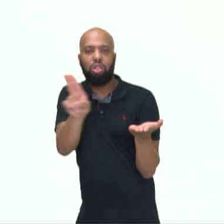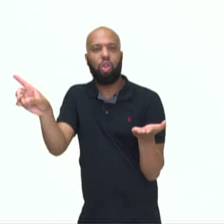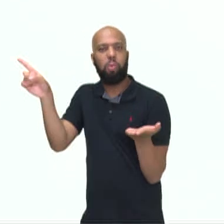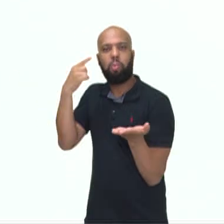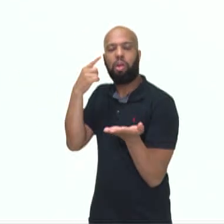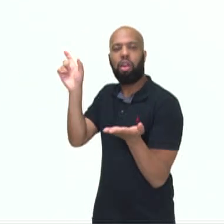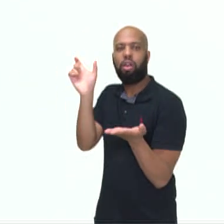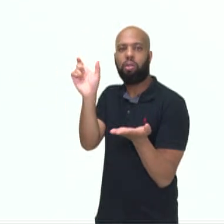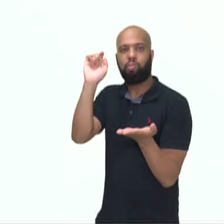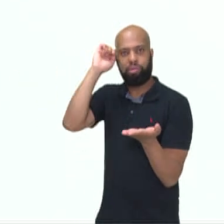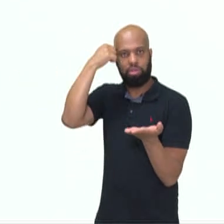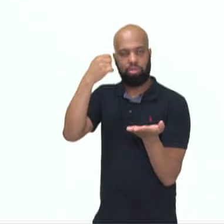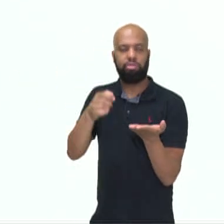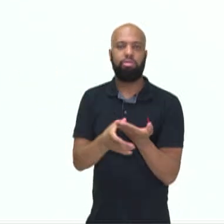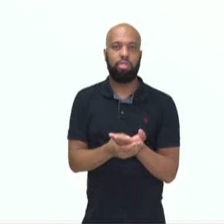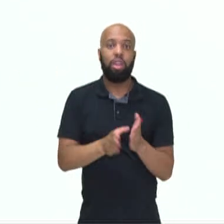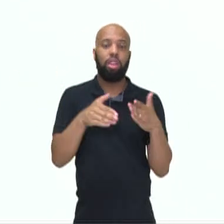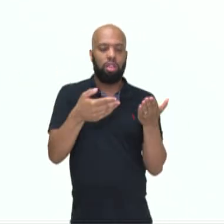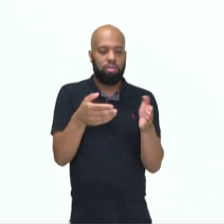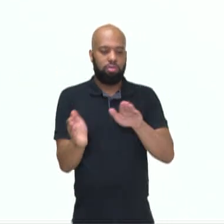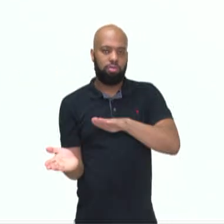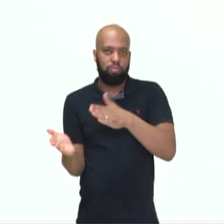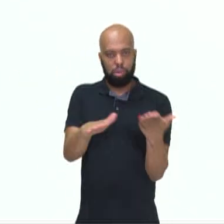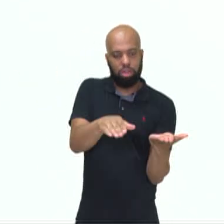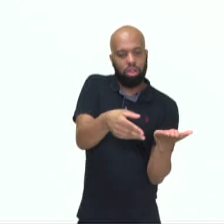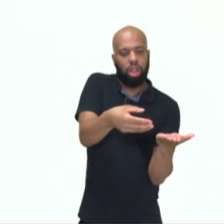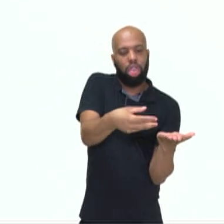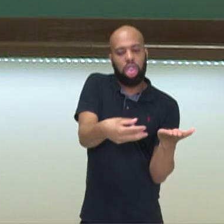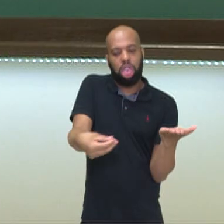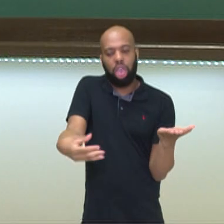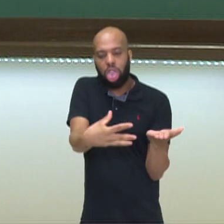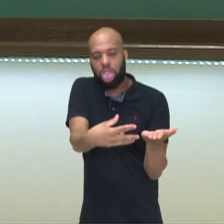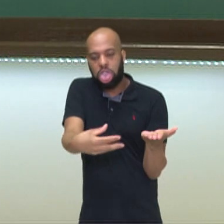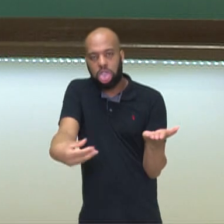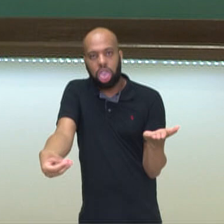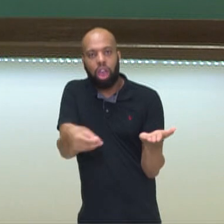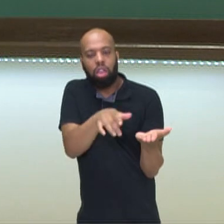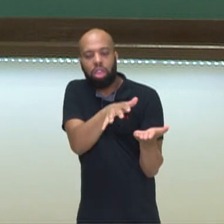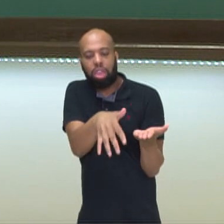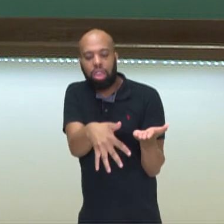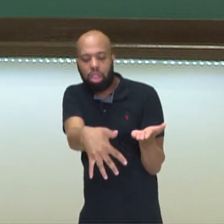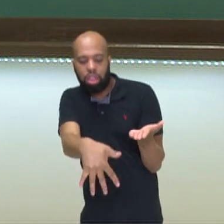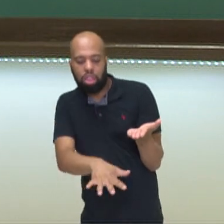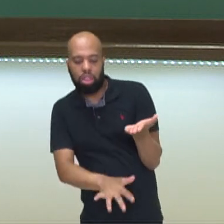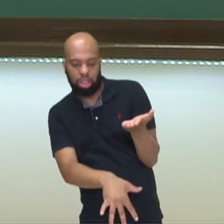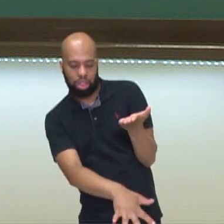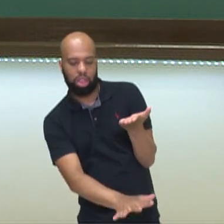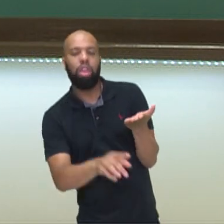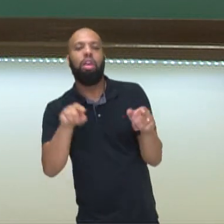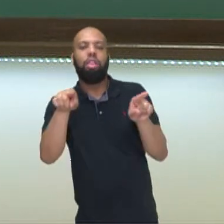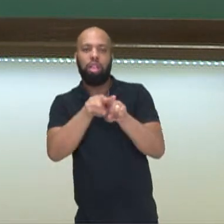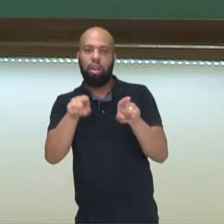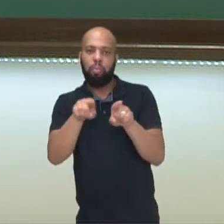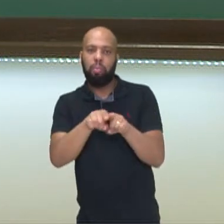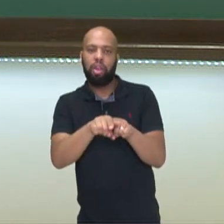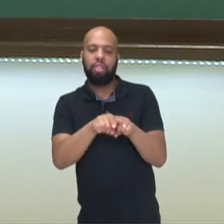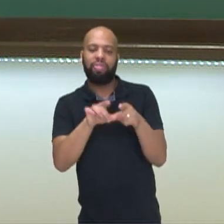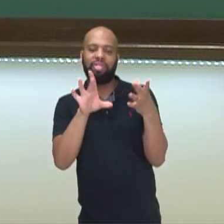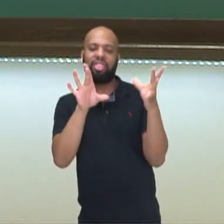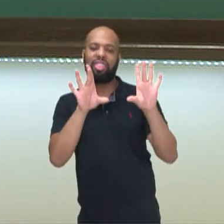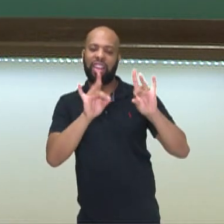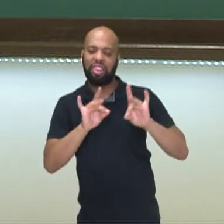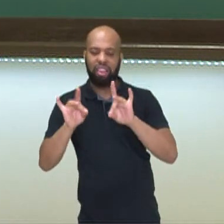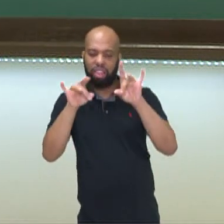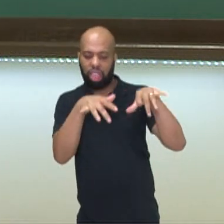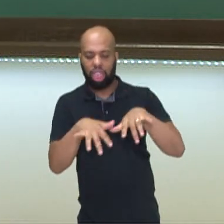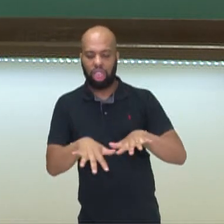necrochorume. Esse líquido também infiltra no lençol freático e